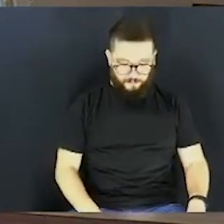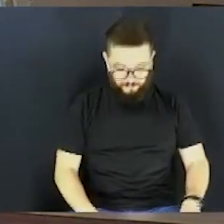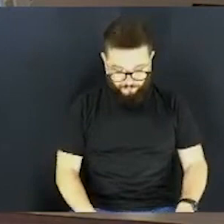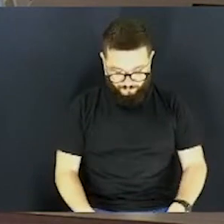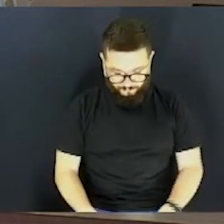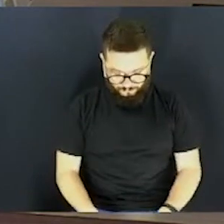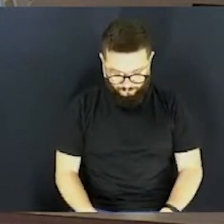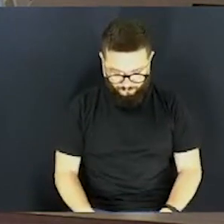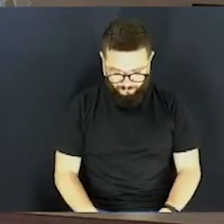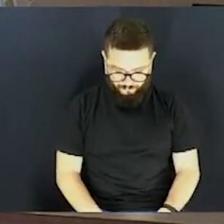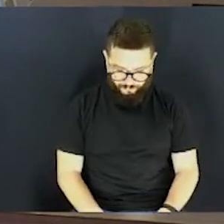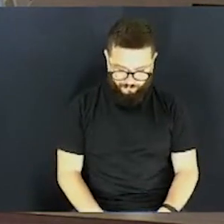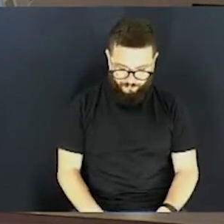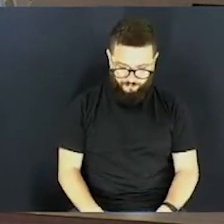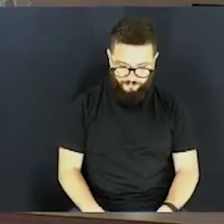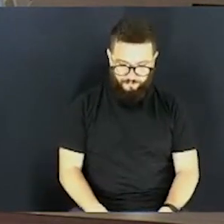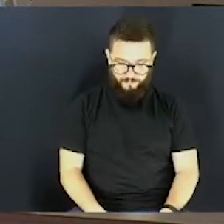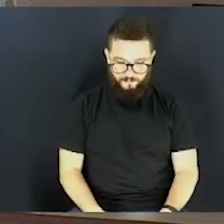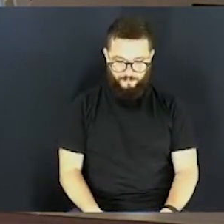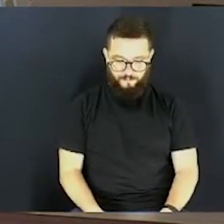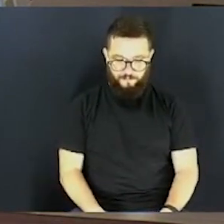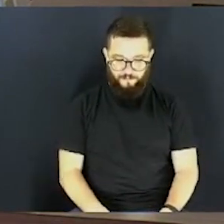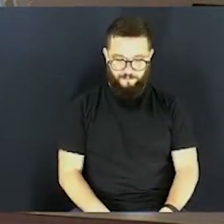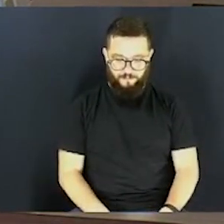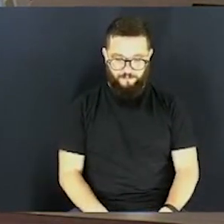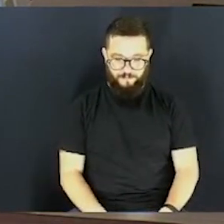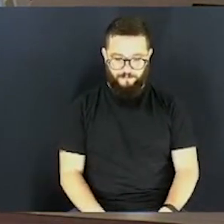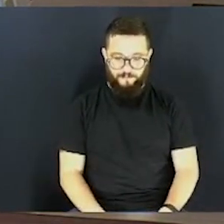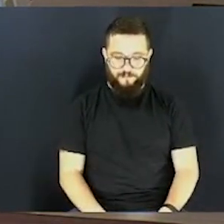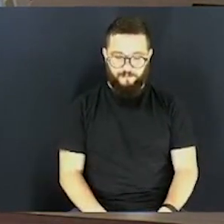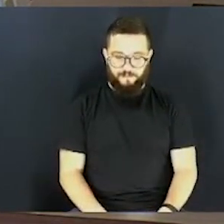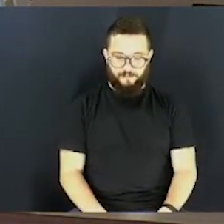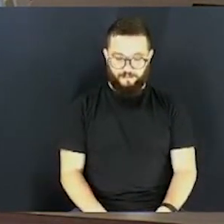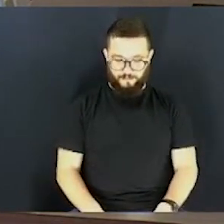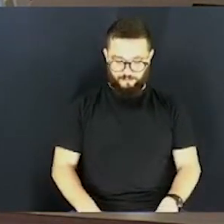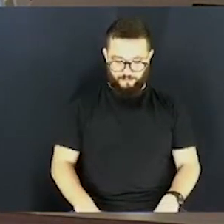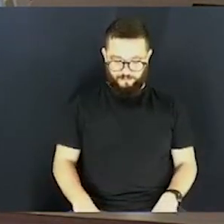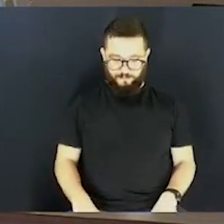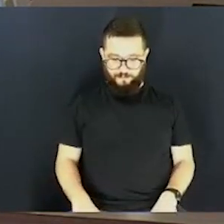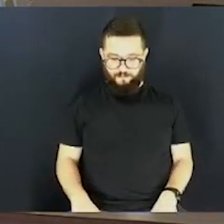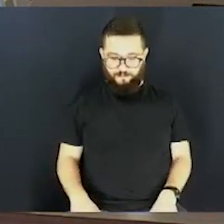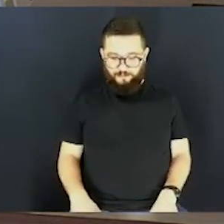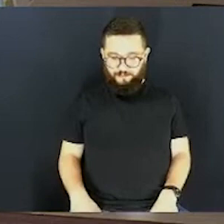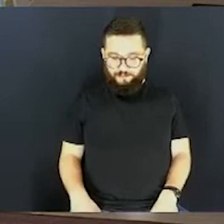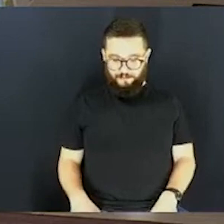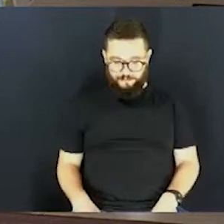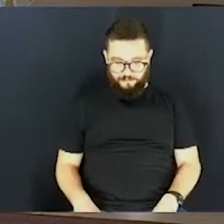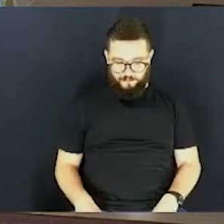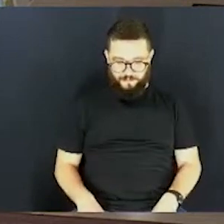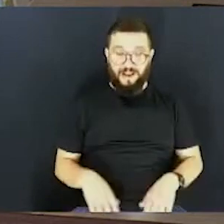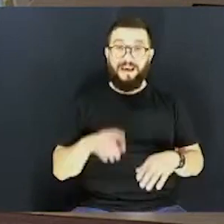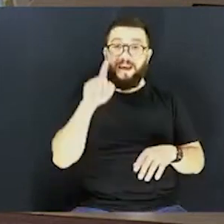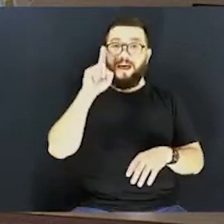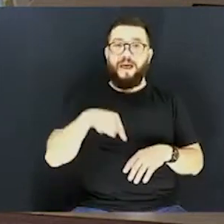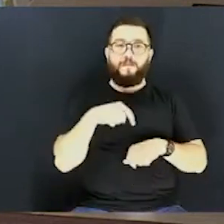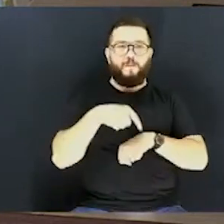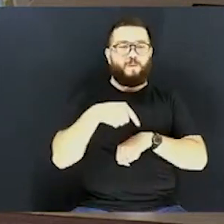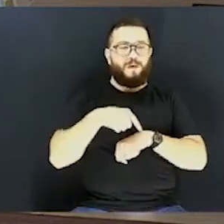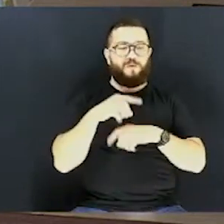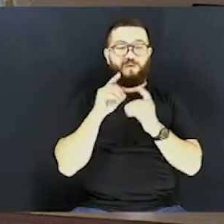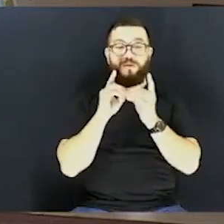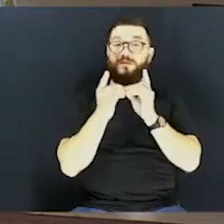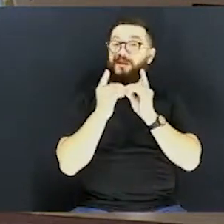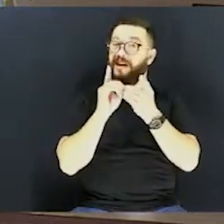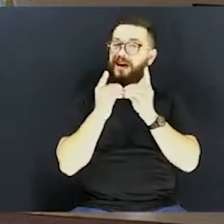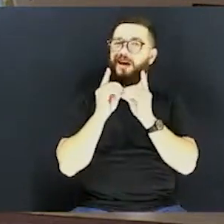A criança na diversidade tem como meta promover espaços de diálogos e de formações sobre as temáticas que envolvem